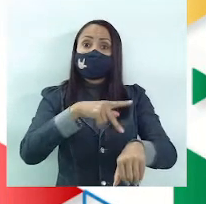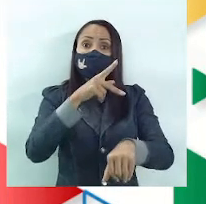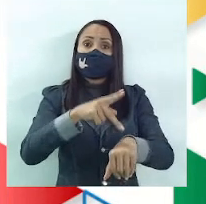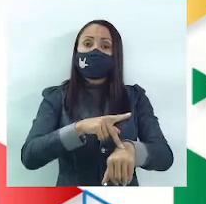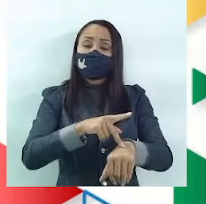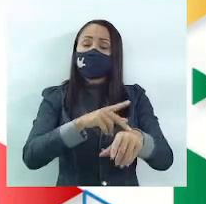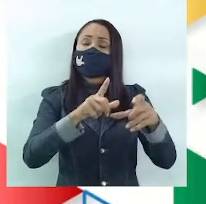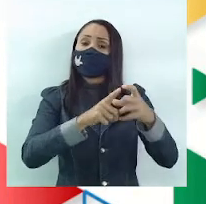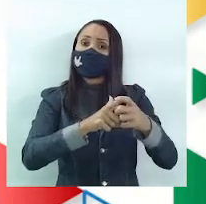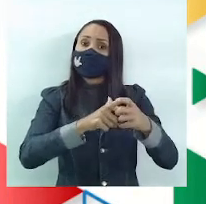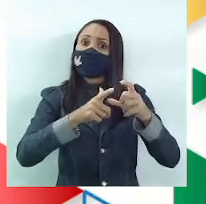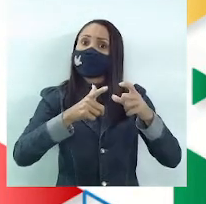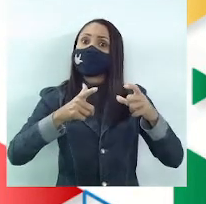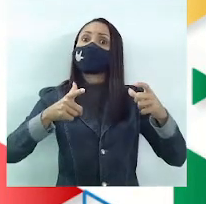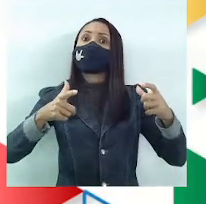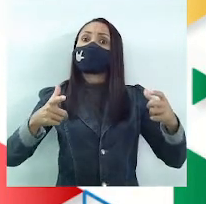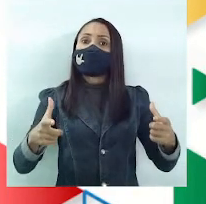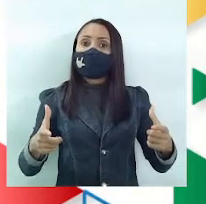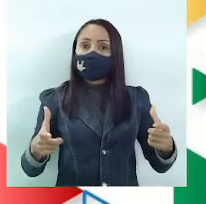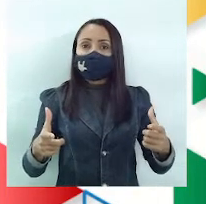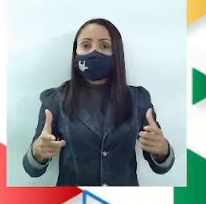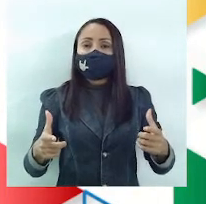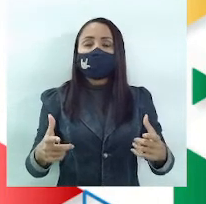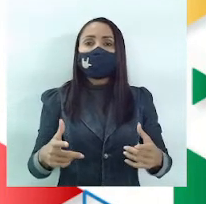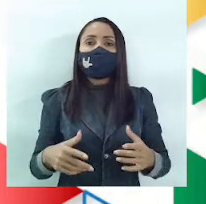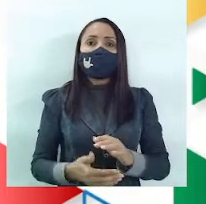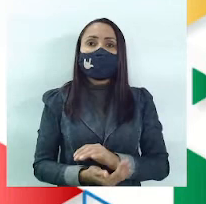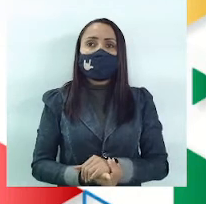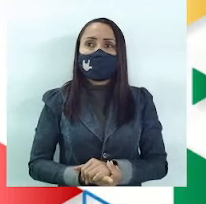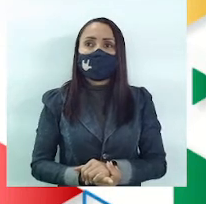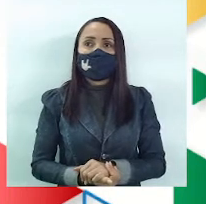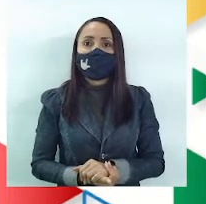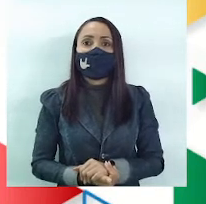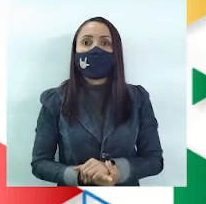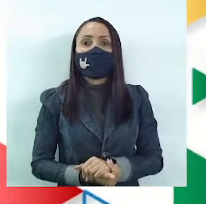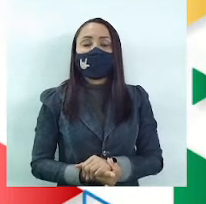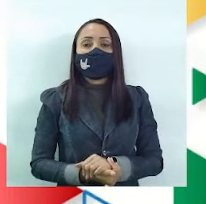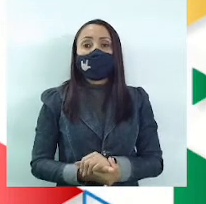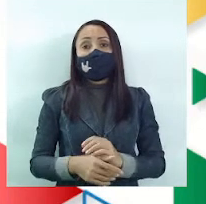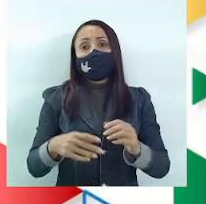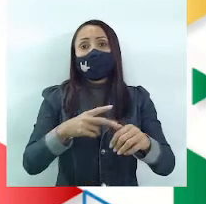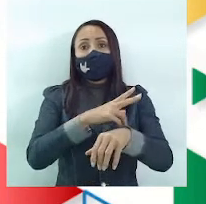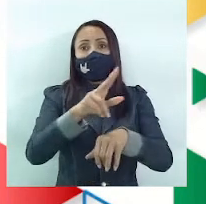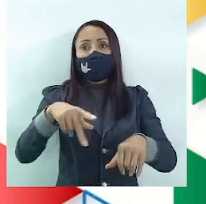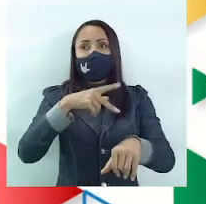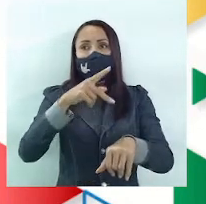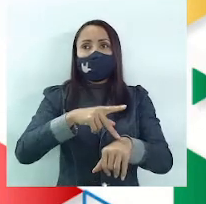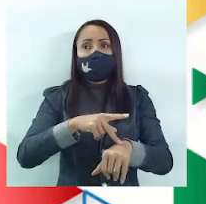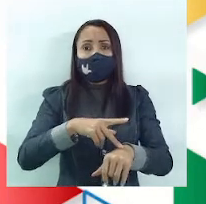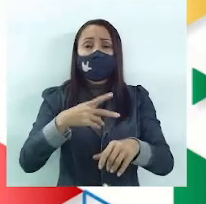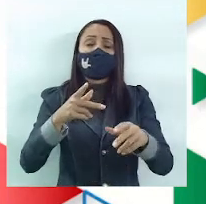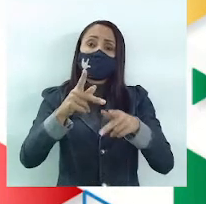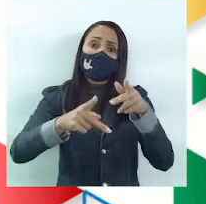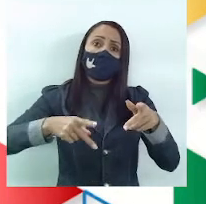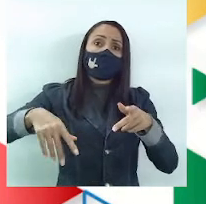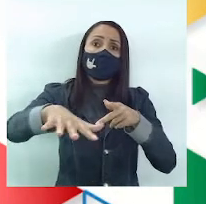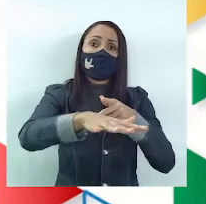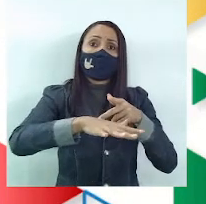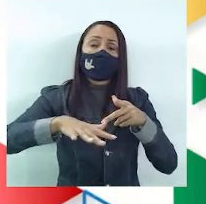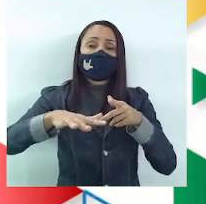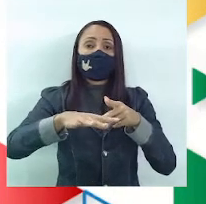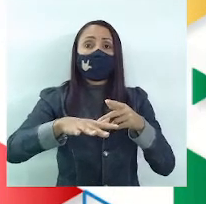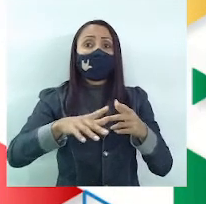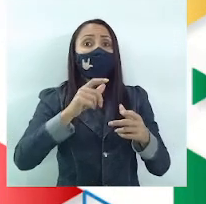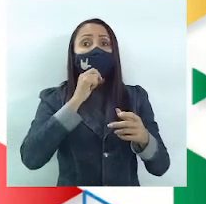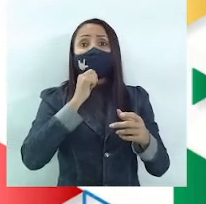imenso, então, apesar de ser o país do mundo que mais se tem dentista, o Brasil, é o país em que a grande população, a parte da parcela, ainda não